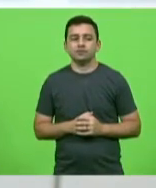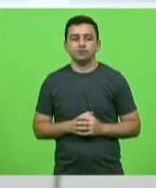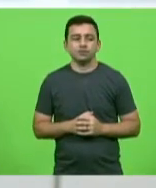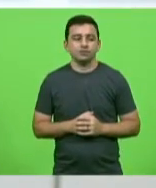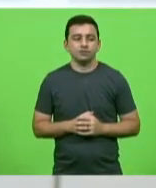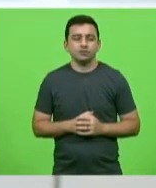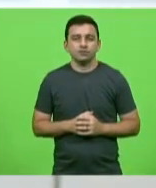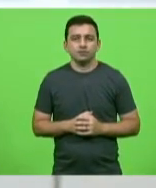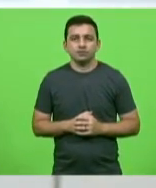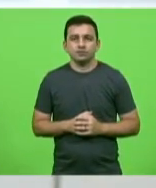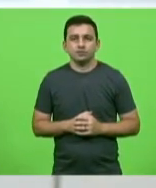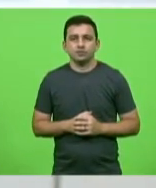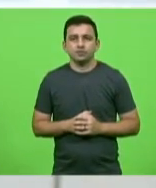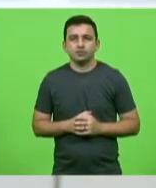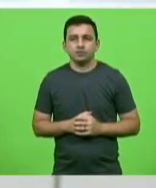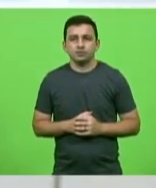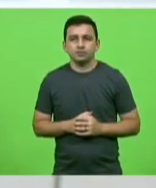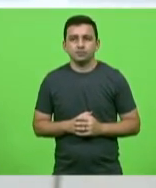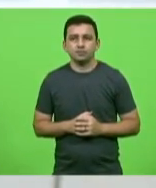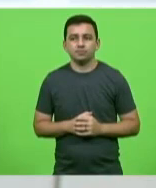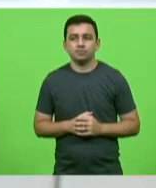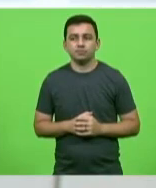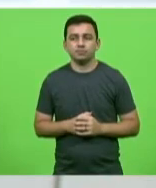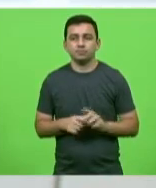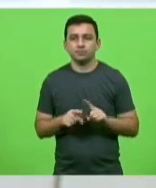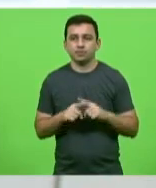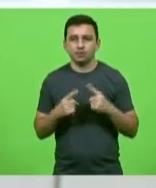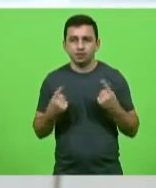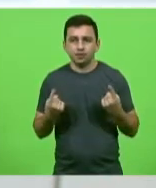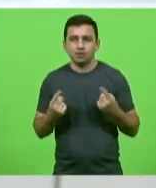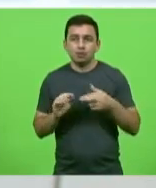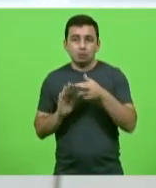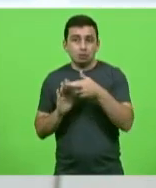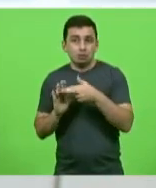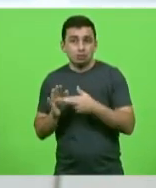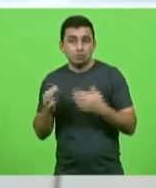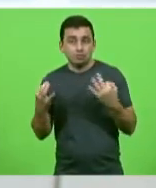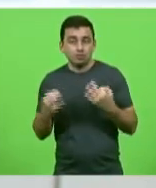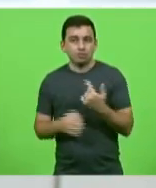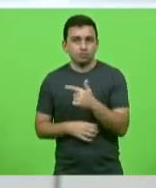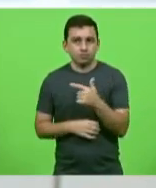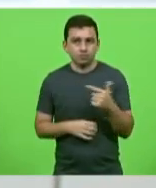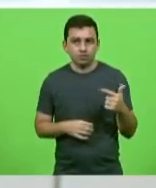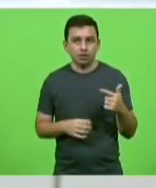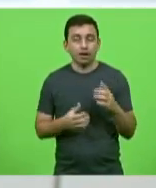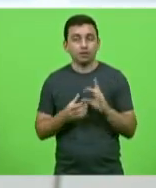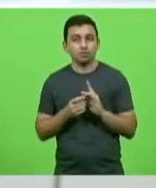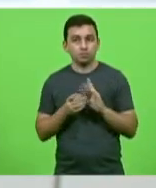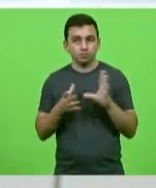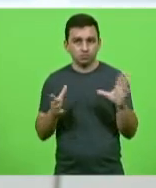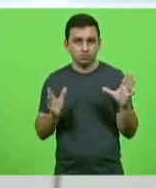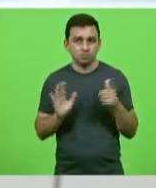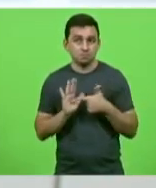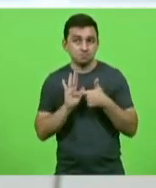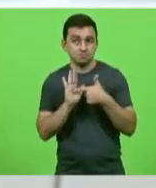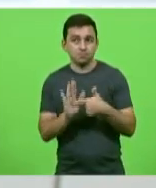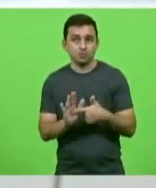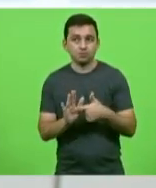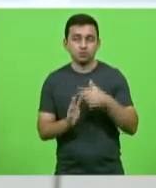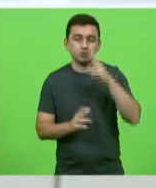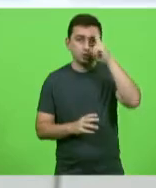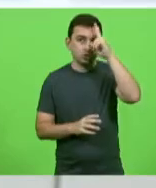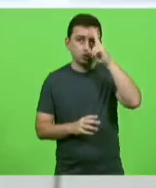a Wikipédia não ser um regime perfeito a democracia pelo Play Store amarrar e demonstra